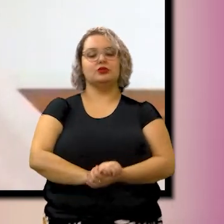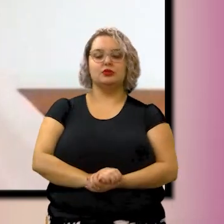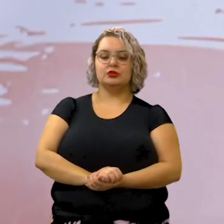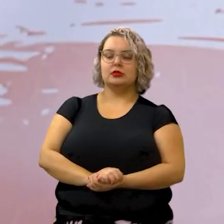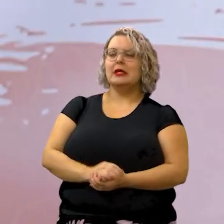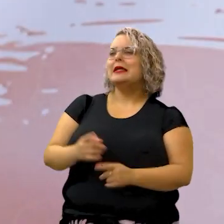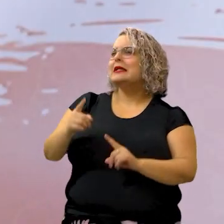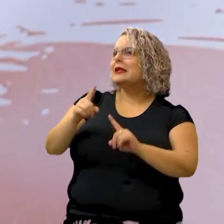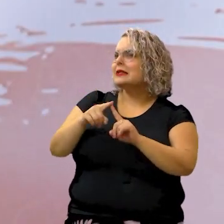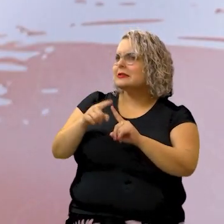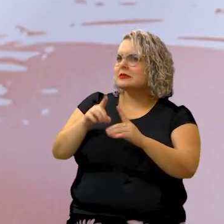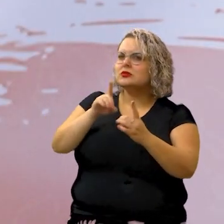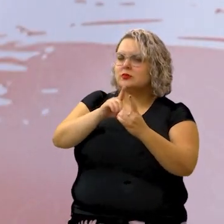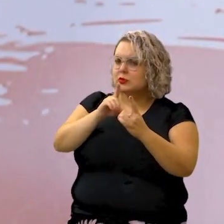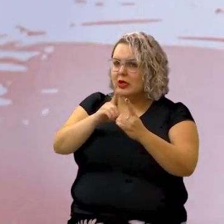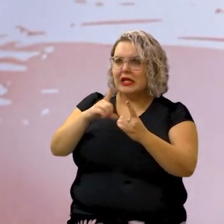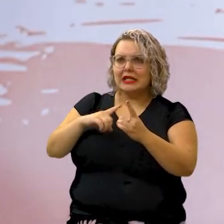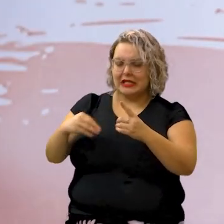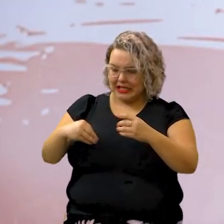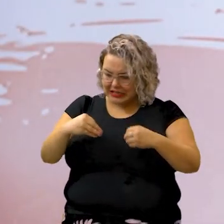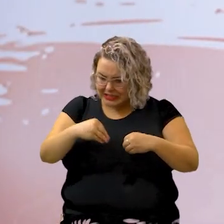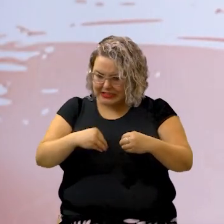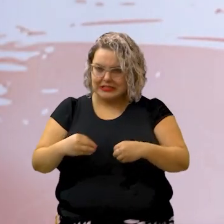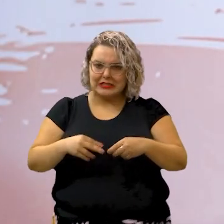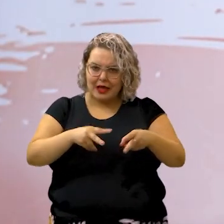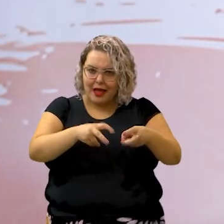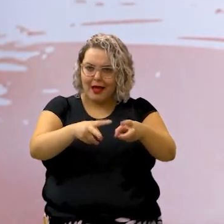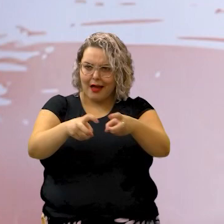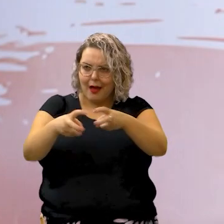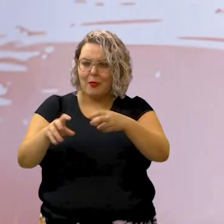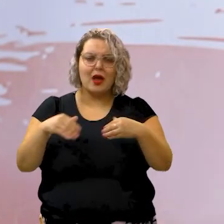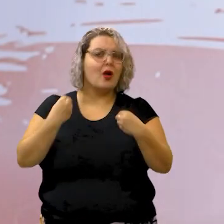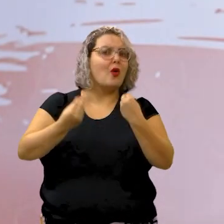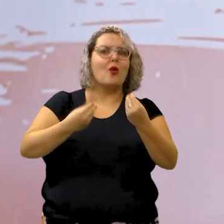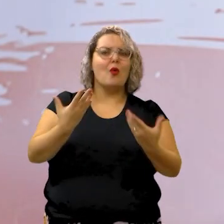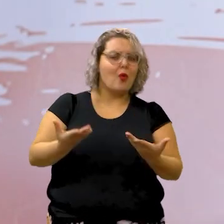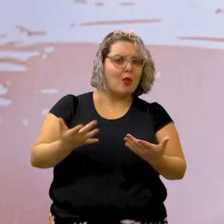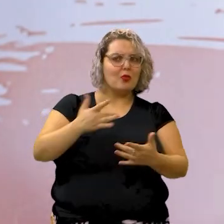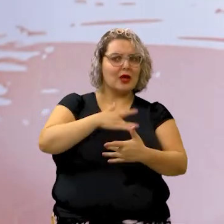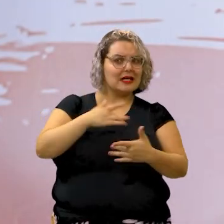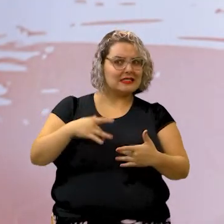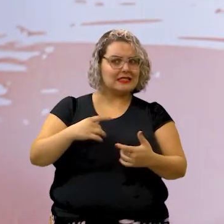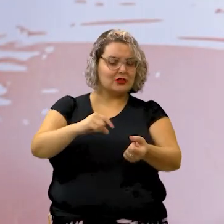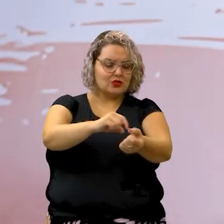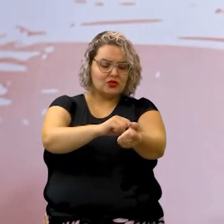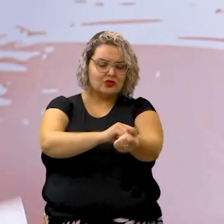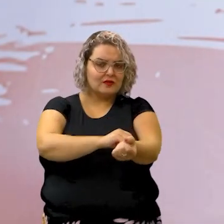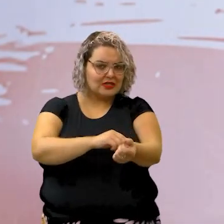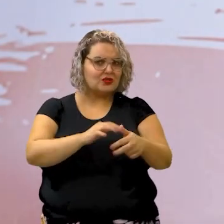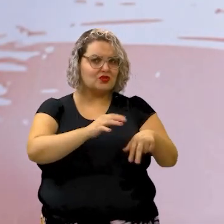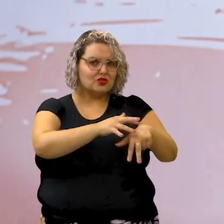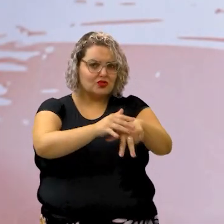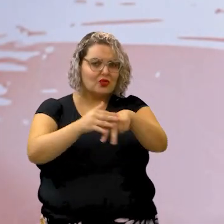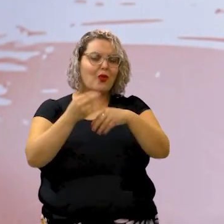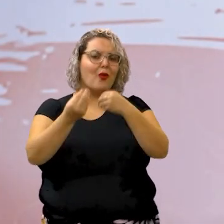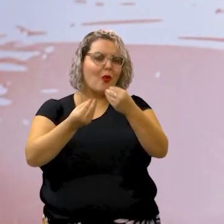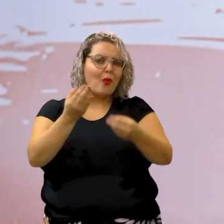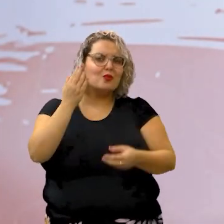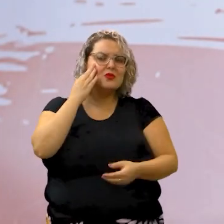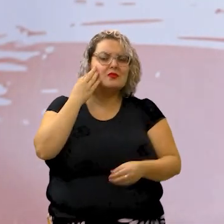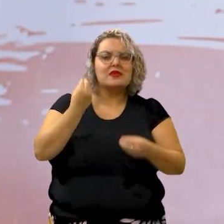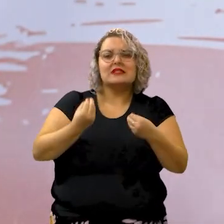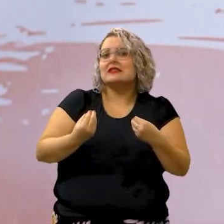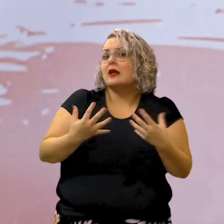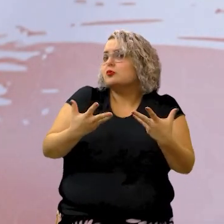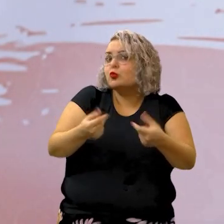importante. Nesse tipo de consulta, tem exames que detectam aí como que está a saúde vascular do paciente,